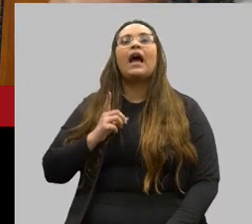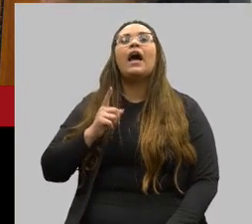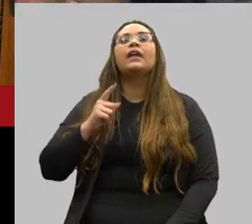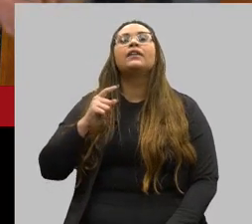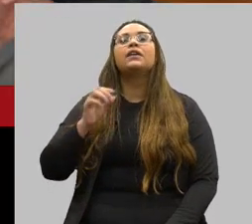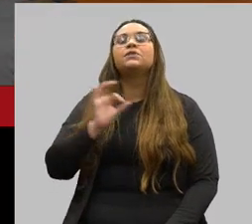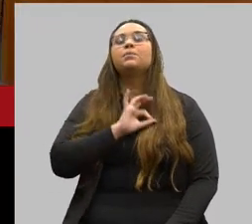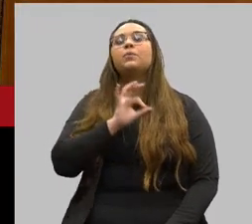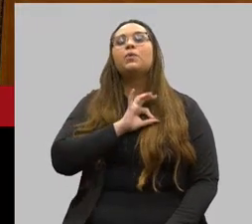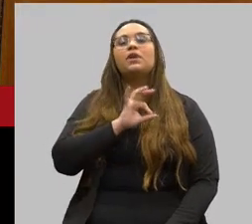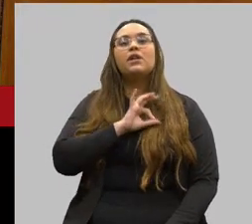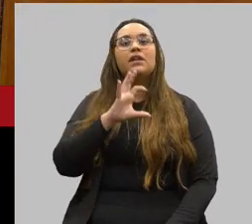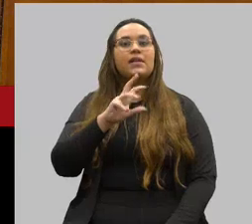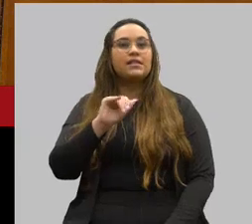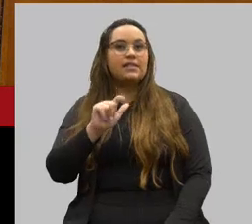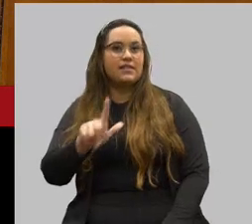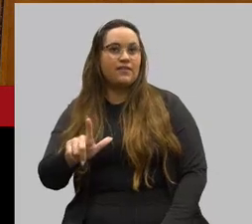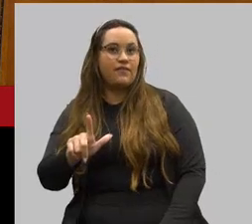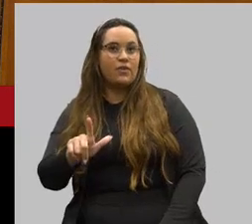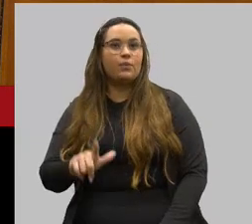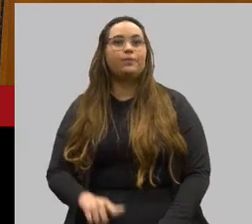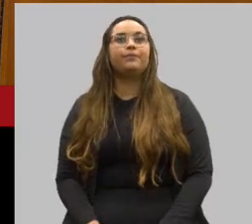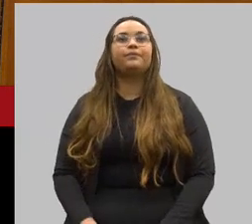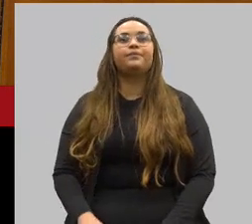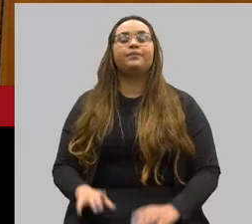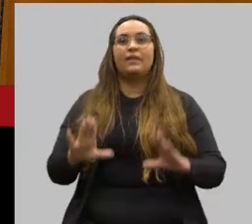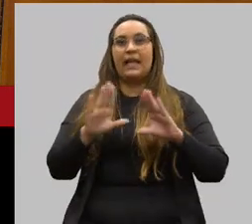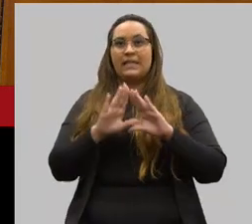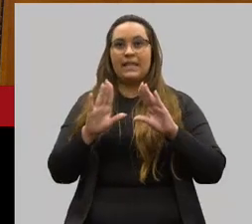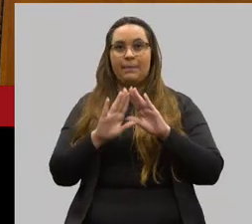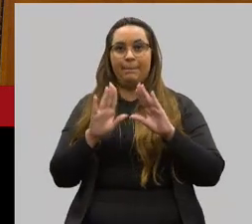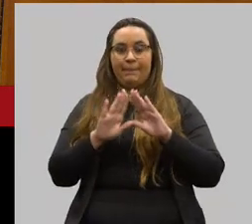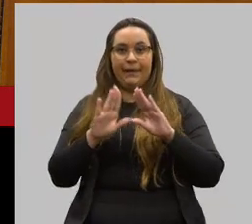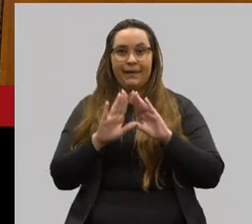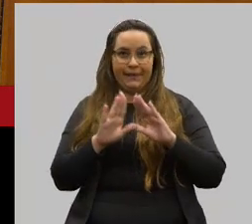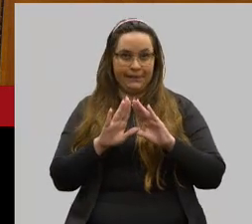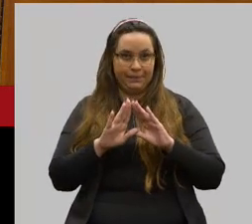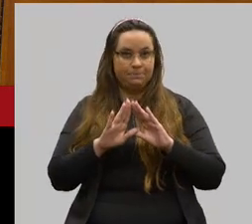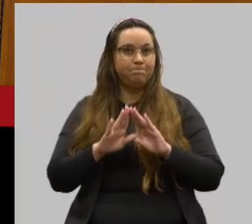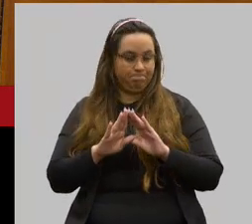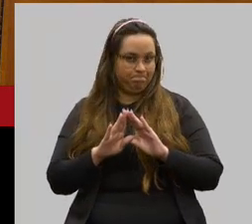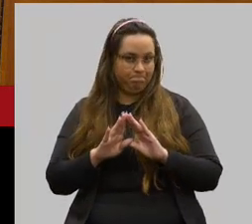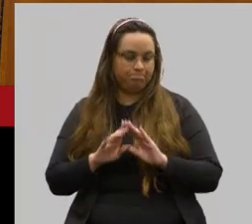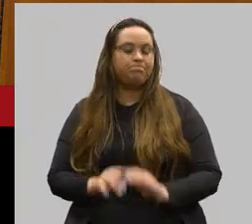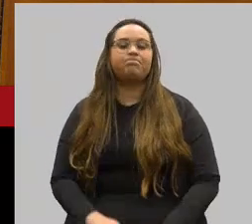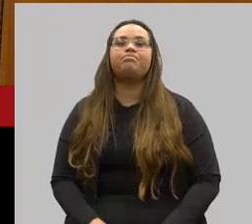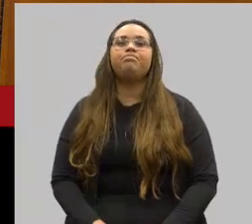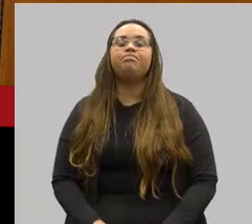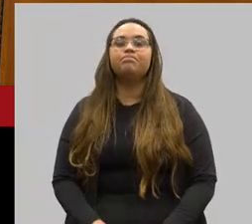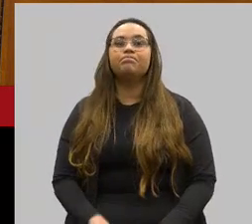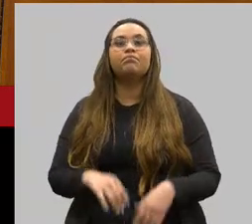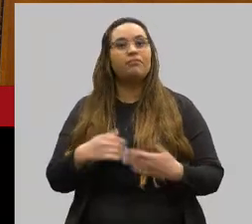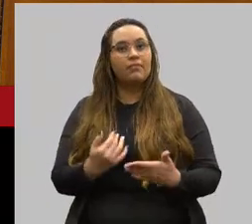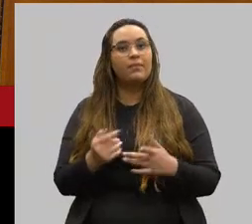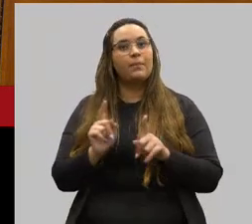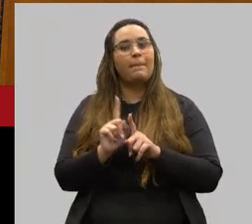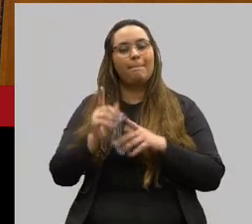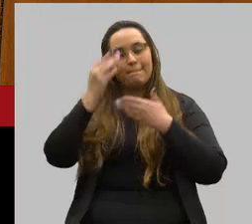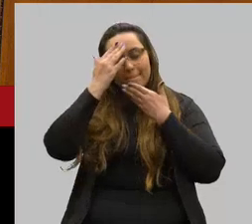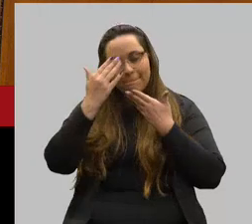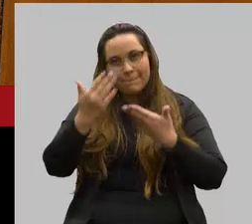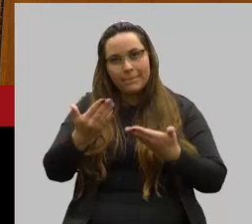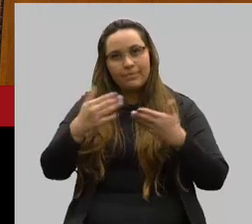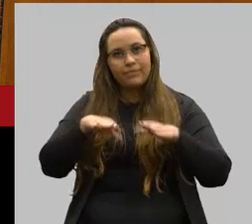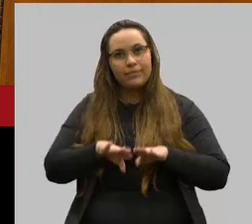assessora institucional da polícia civil na Assembleia Legislativa de Minas Gerais a presidência já registra e agradece também a mesa dos